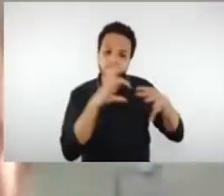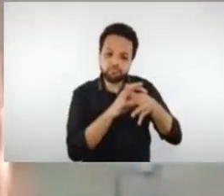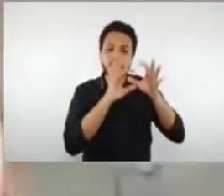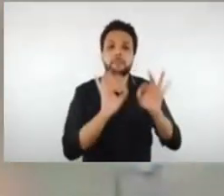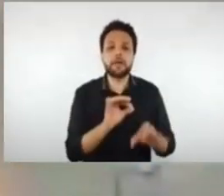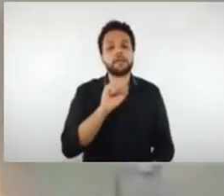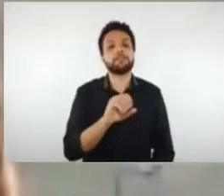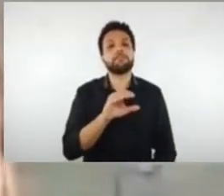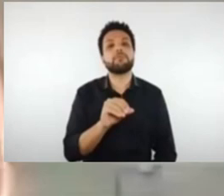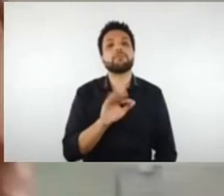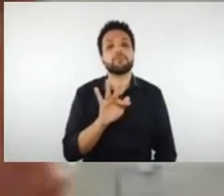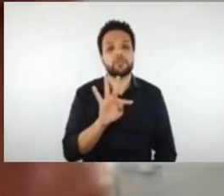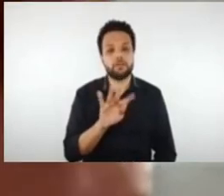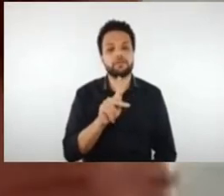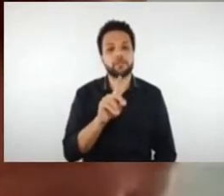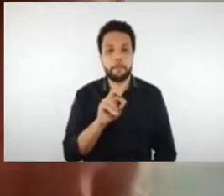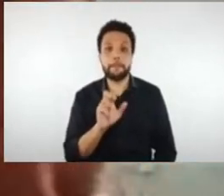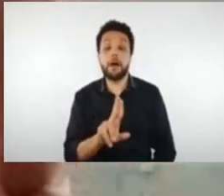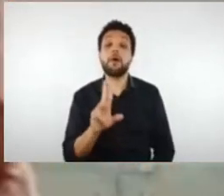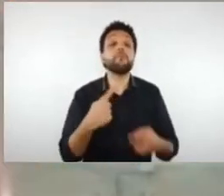produto, esse conteúdo LGBT, etc, etc,